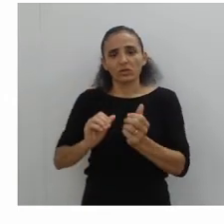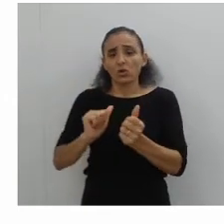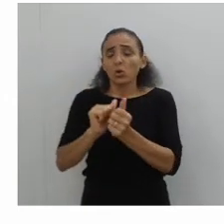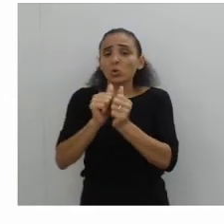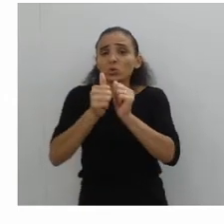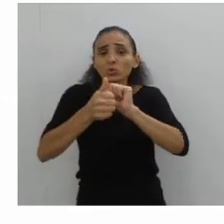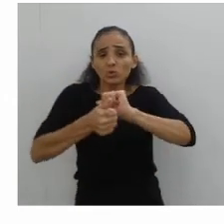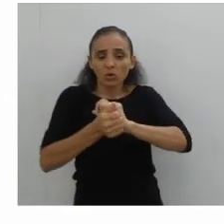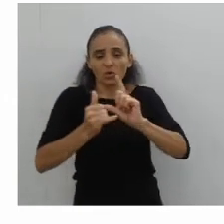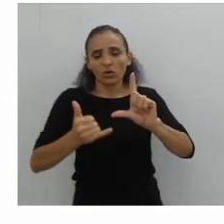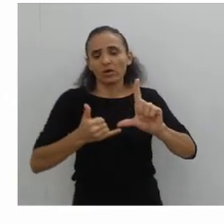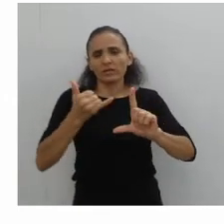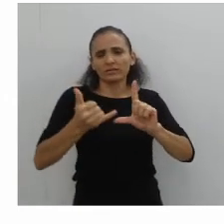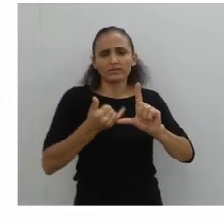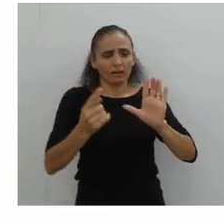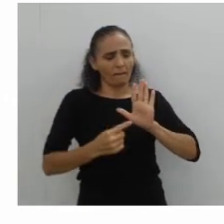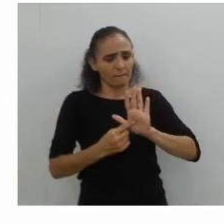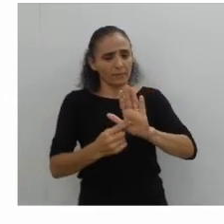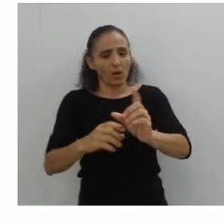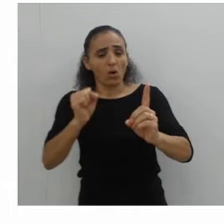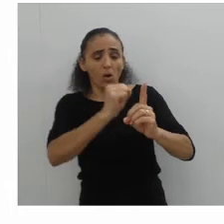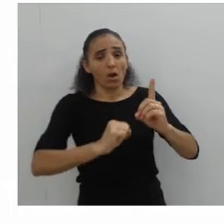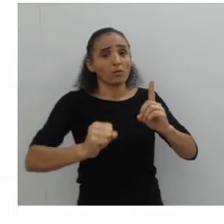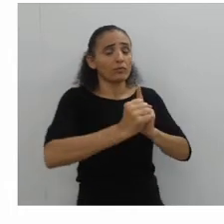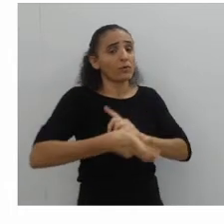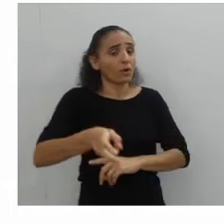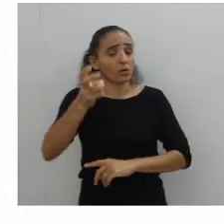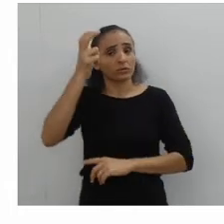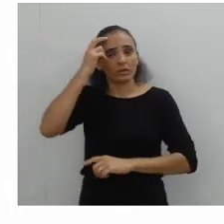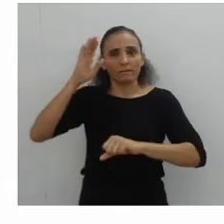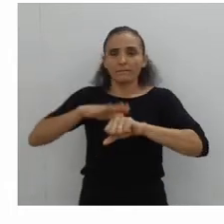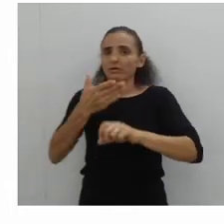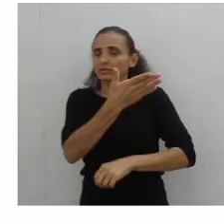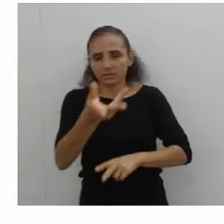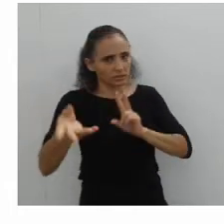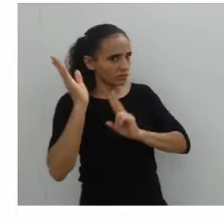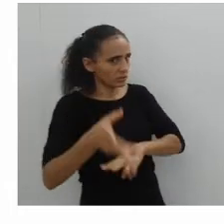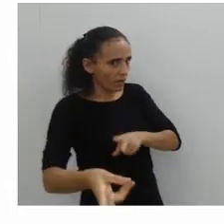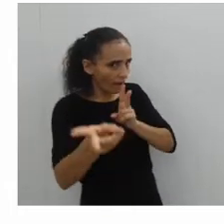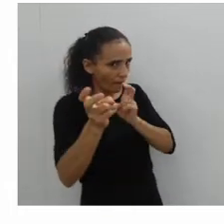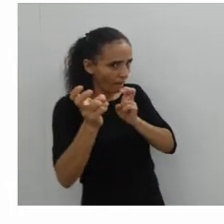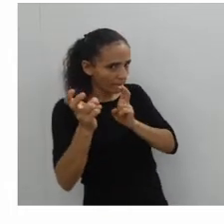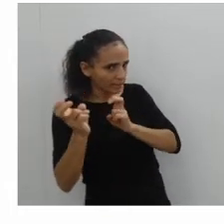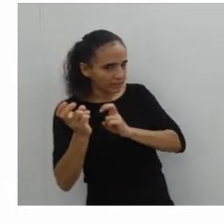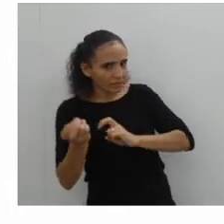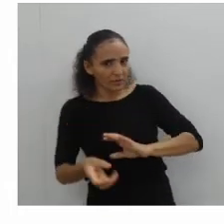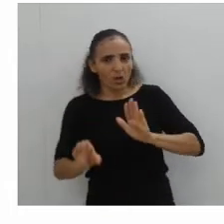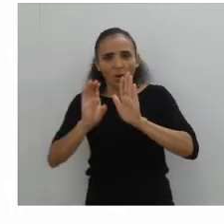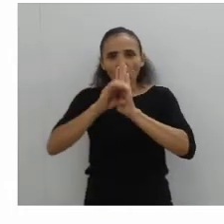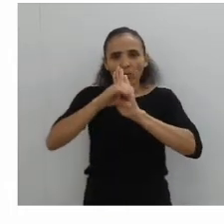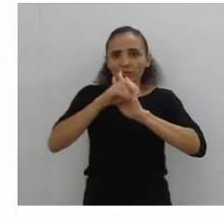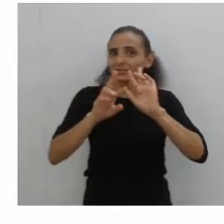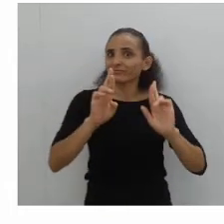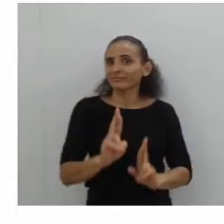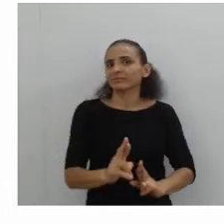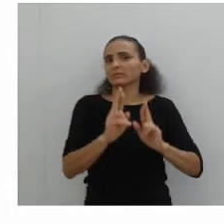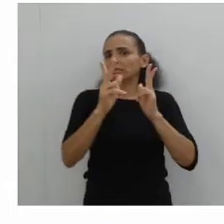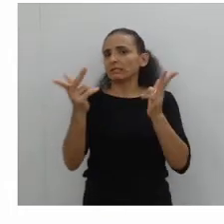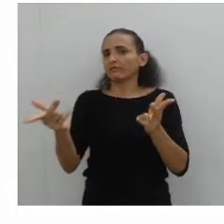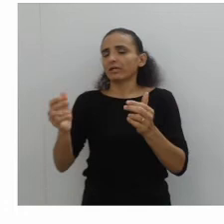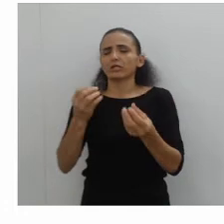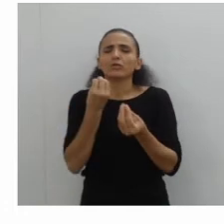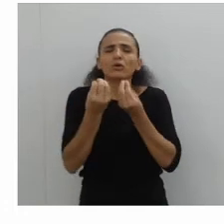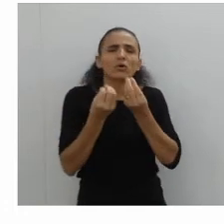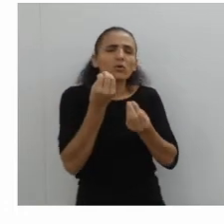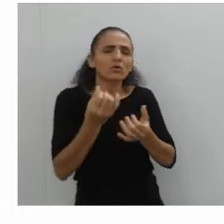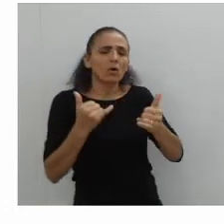esporte são manifestações de expressão social e cultural, mas você já percebeu, com sentidos bem diferentes. O jogo existe